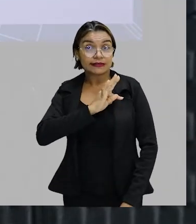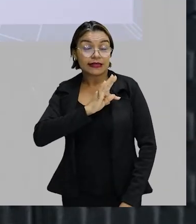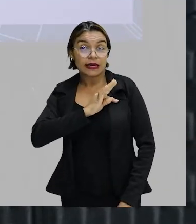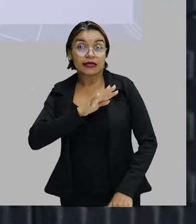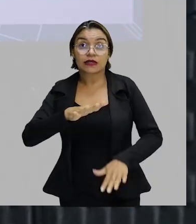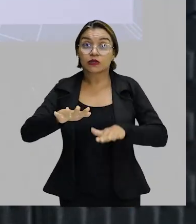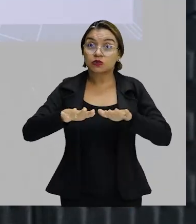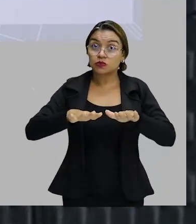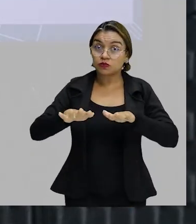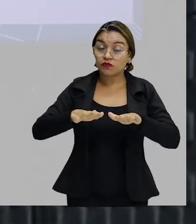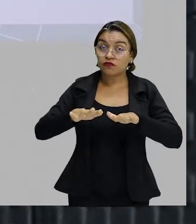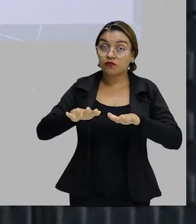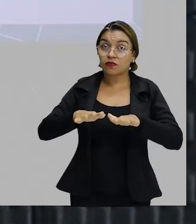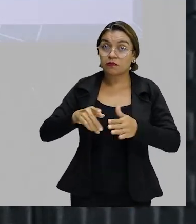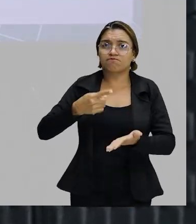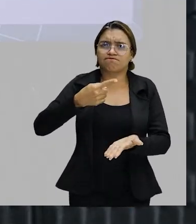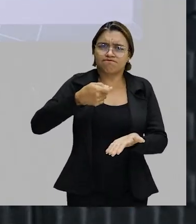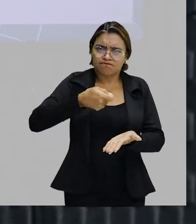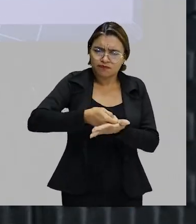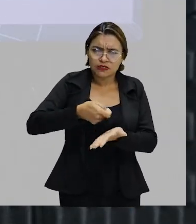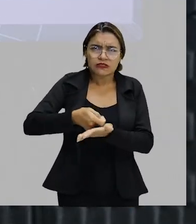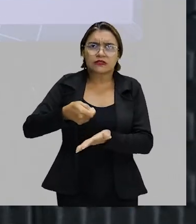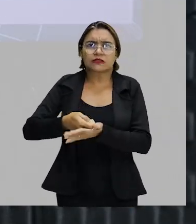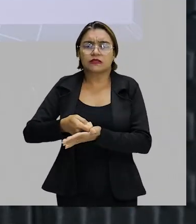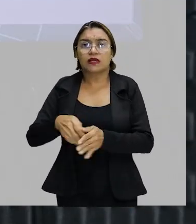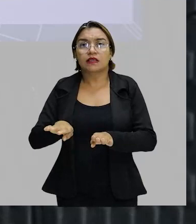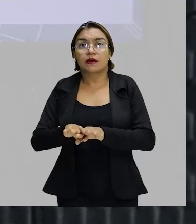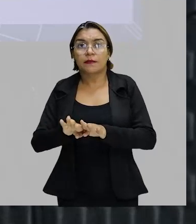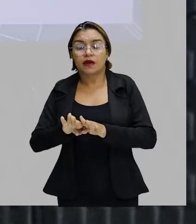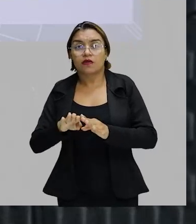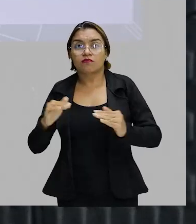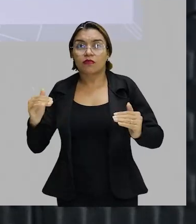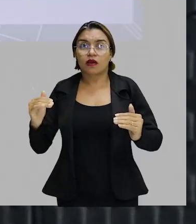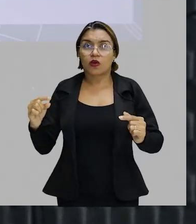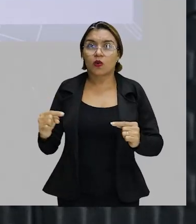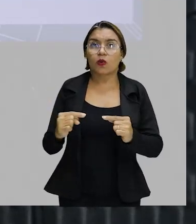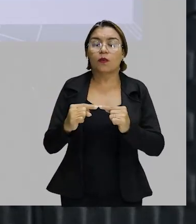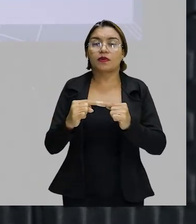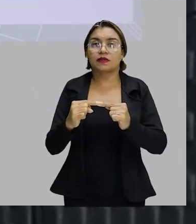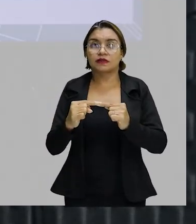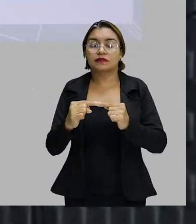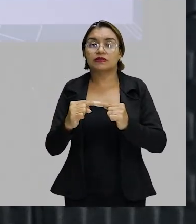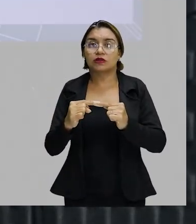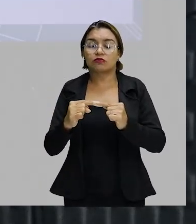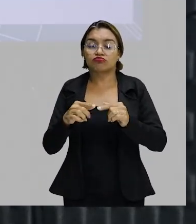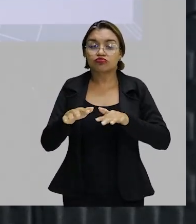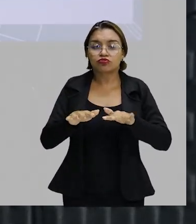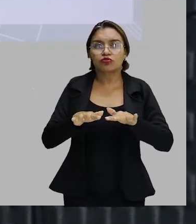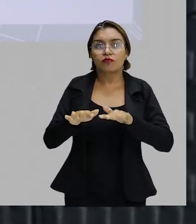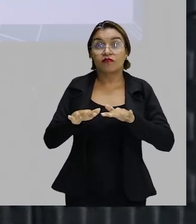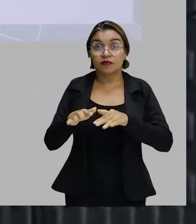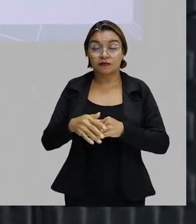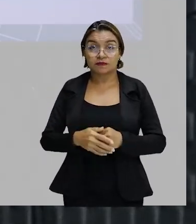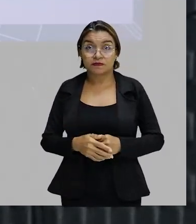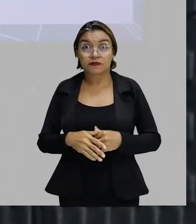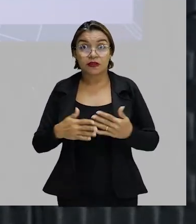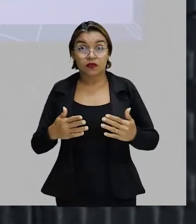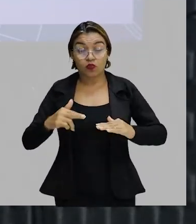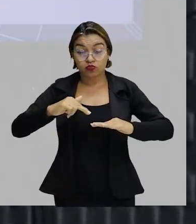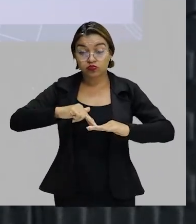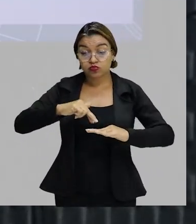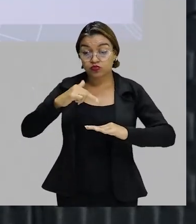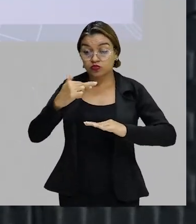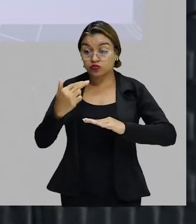movimentos combinação de gestos motores de movimentos que são executados ali pelo atleta então salto ornamental ele entra